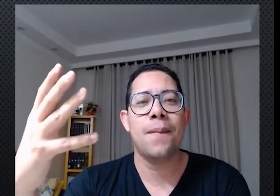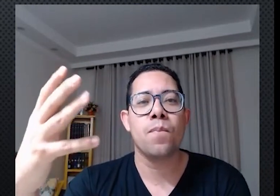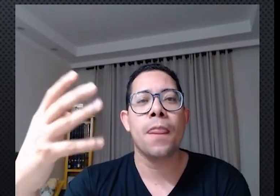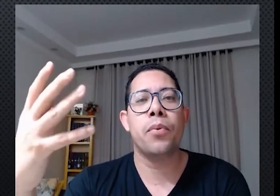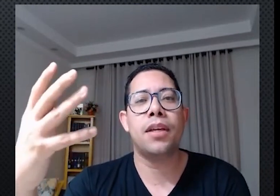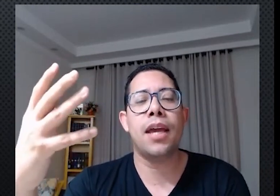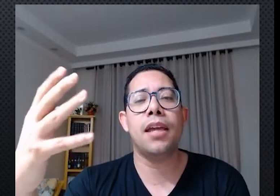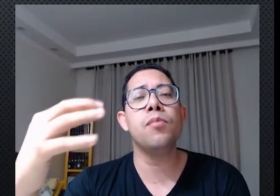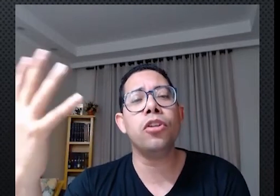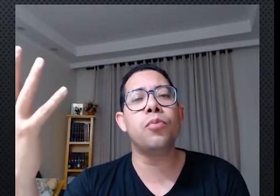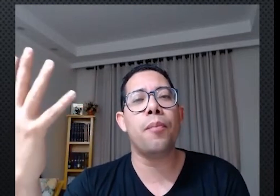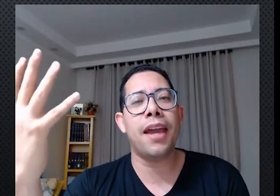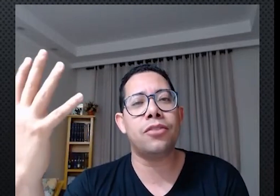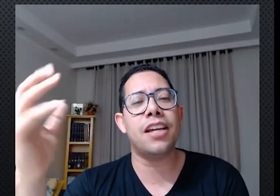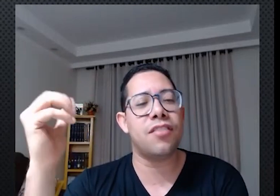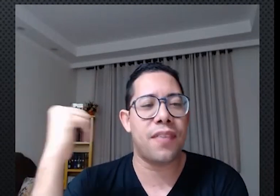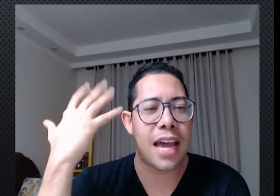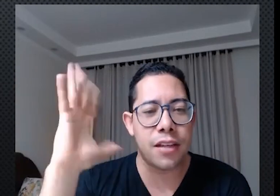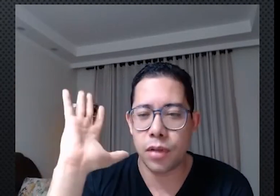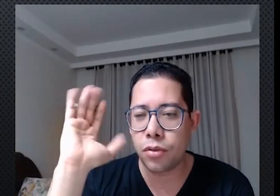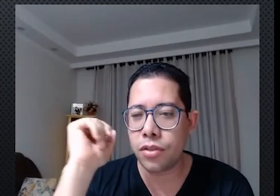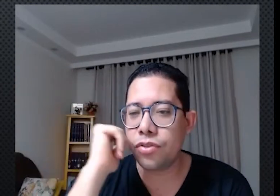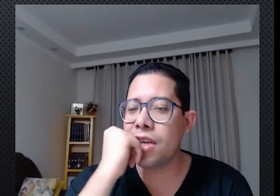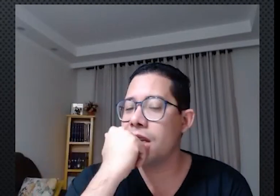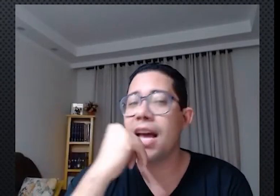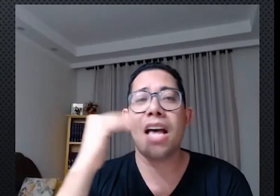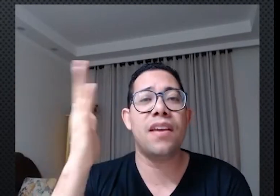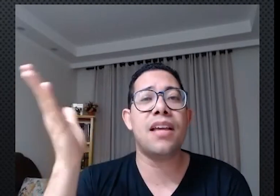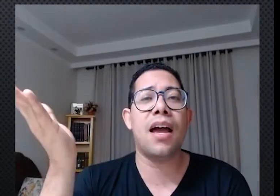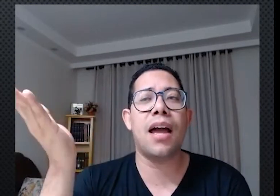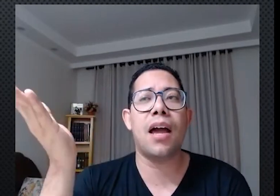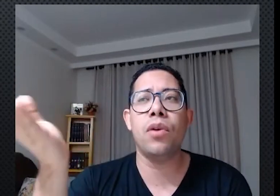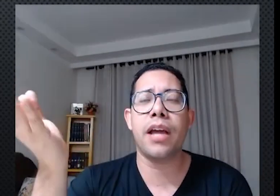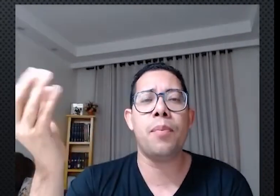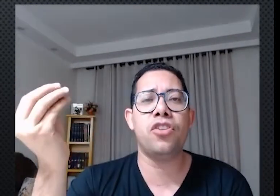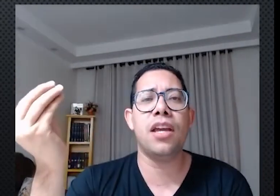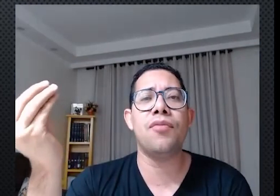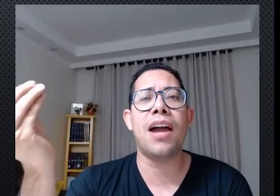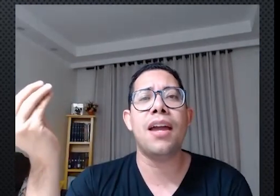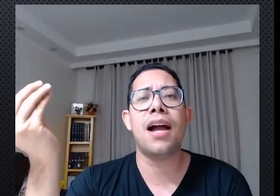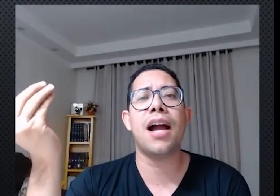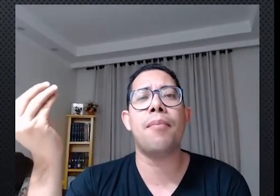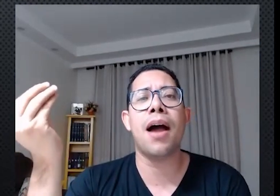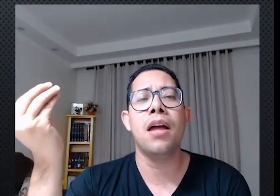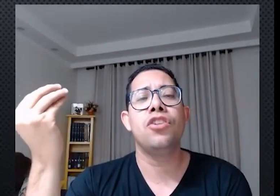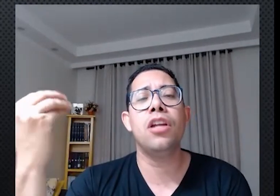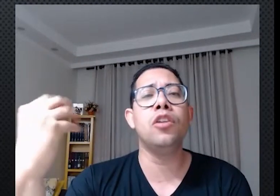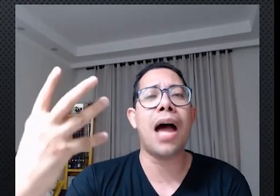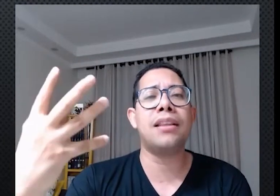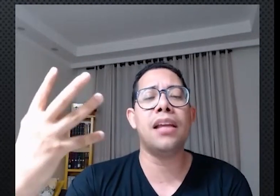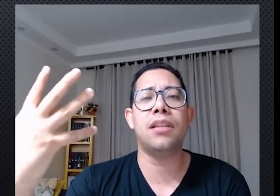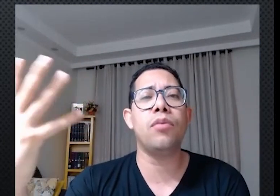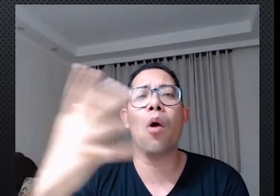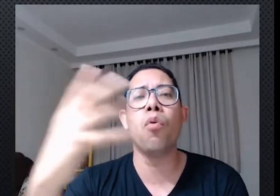né? Porque em muitos momentos, e a gente vai falar isso aí durante os dias, às vezes o intérprete ele vai acabar